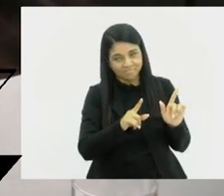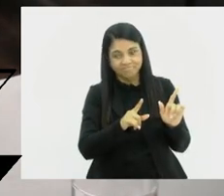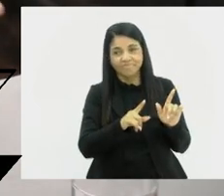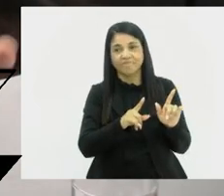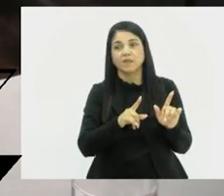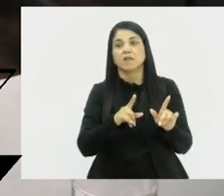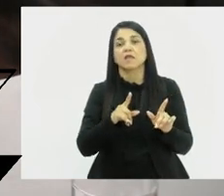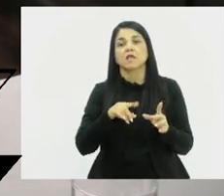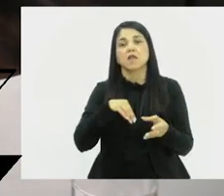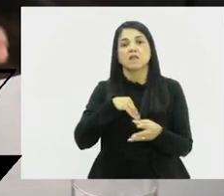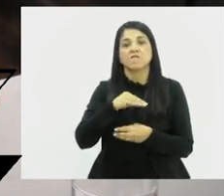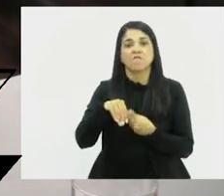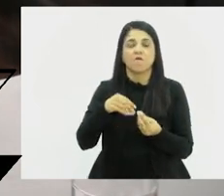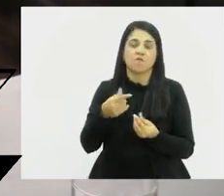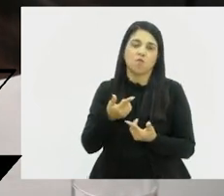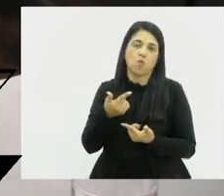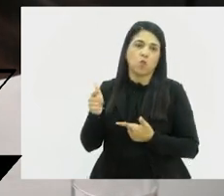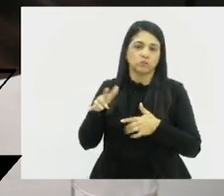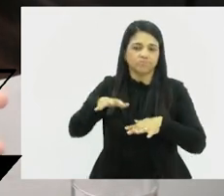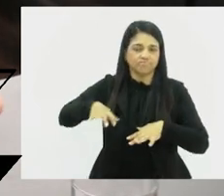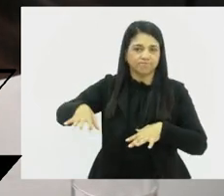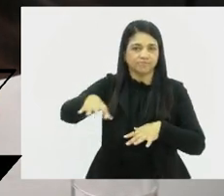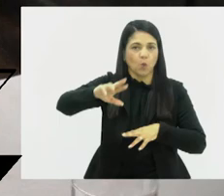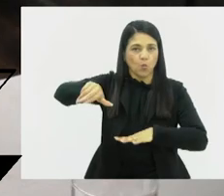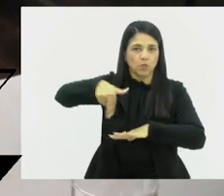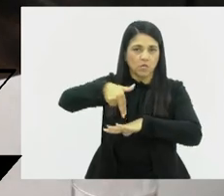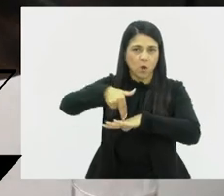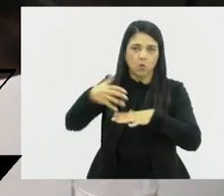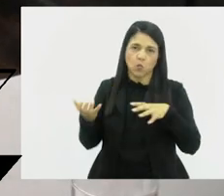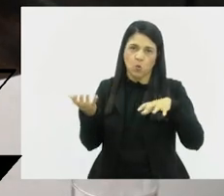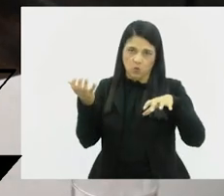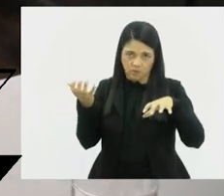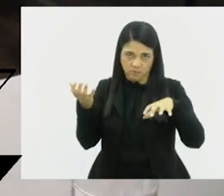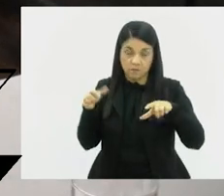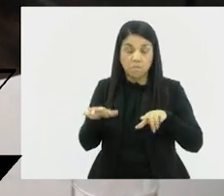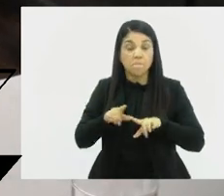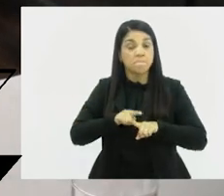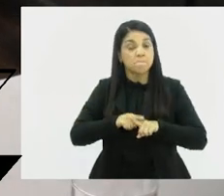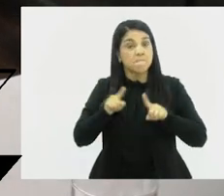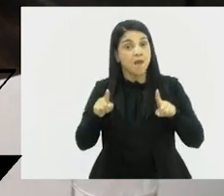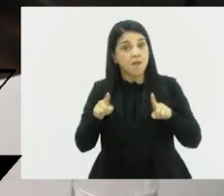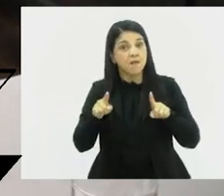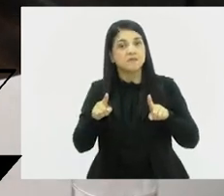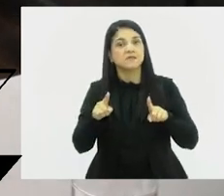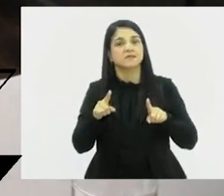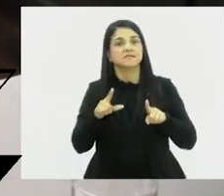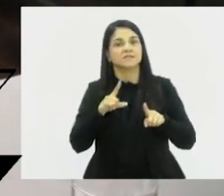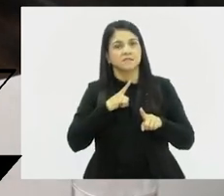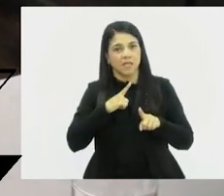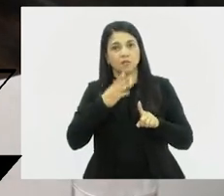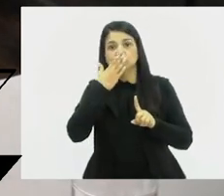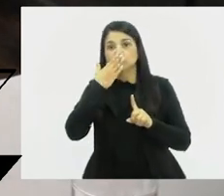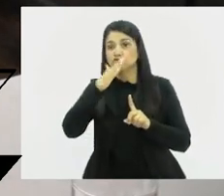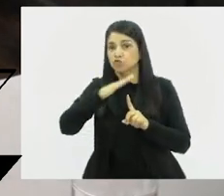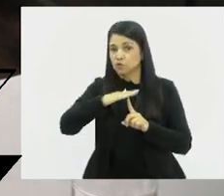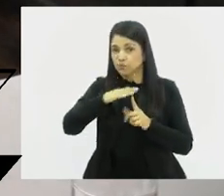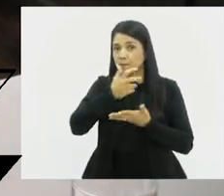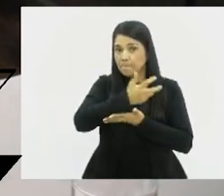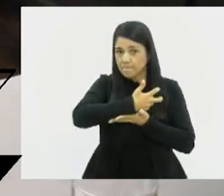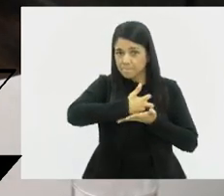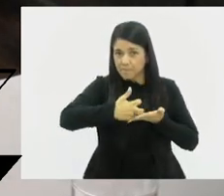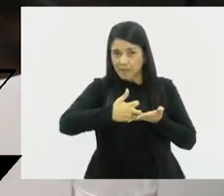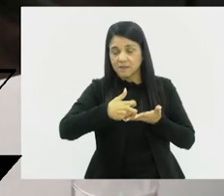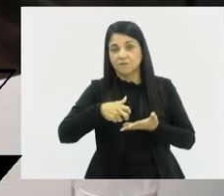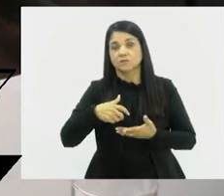isso envolve outras searas em âmbito da União, Congresso Nacional. Mas existe um tipo penal reserva, que é o